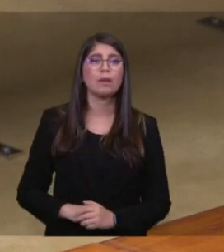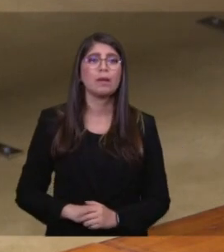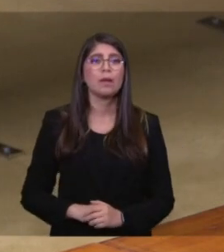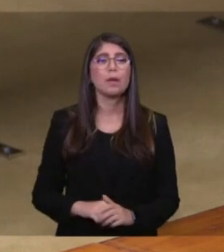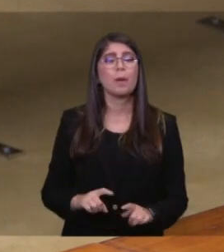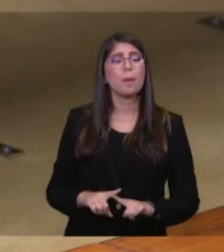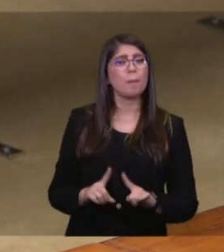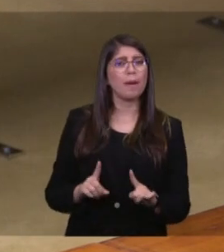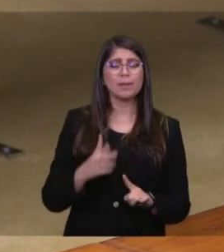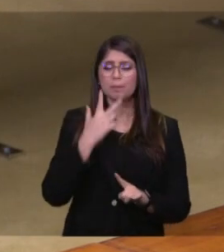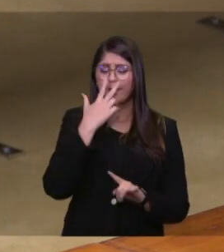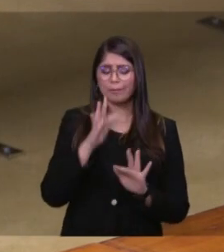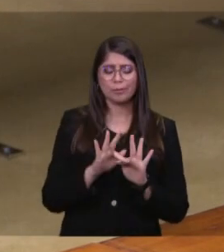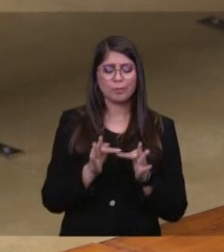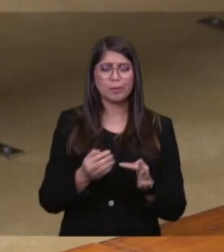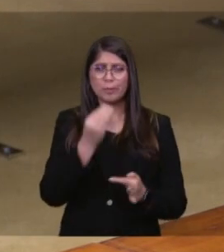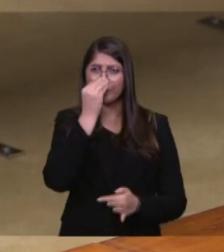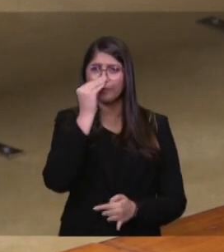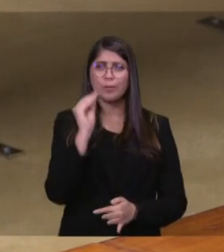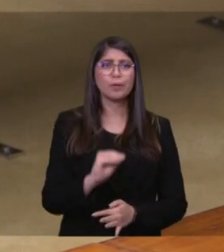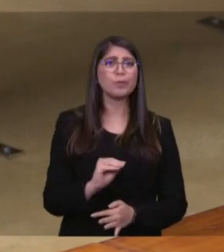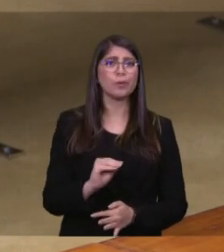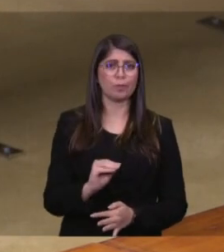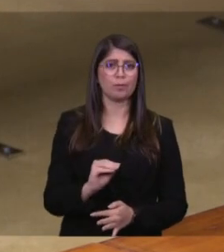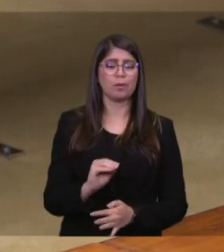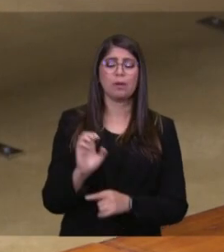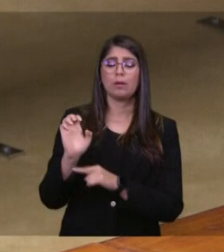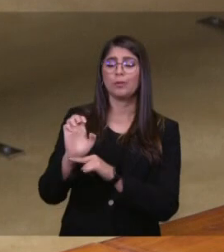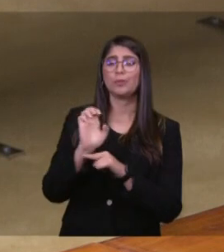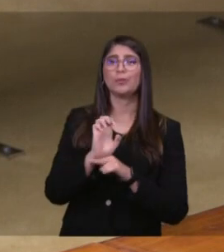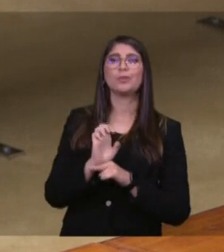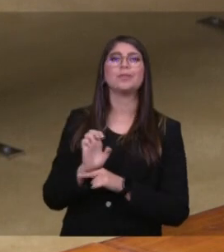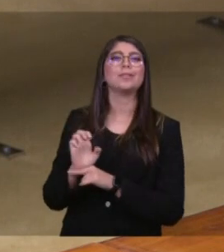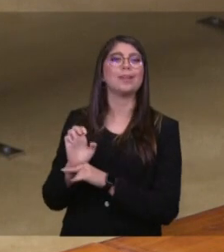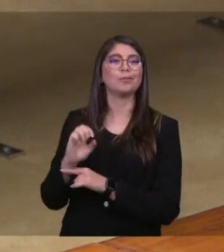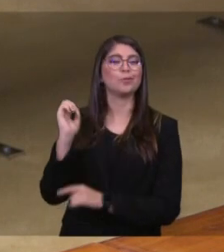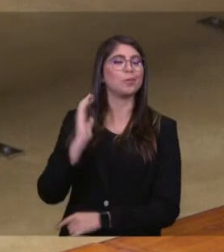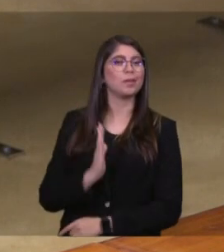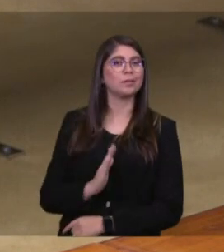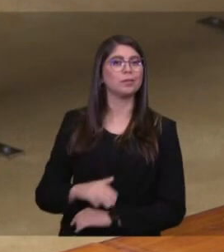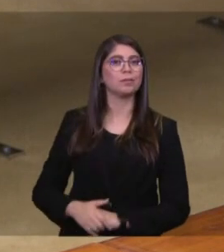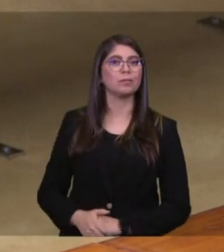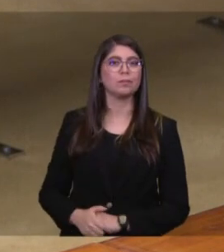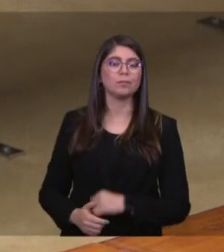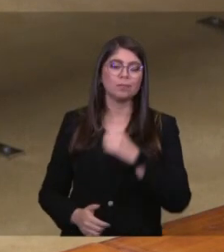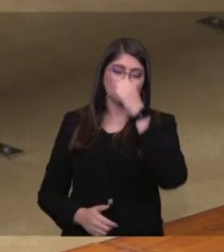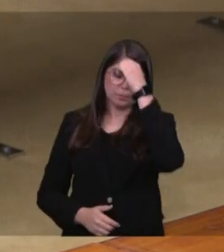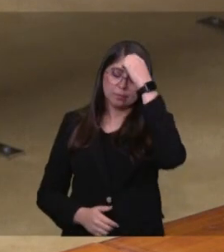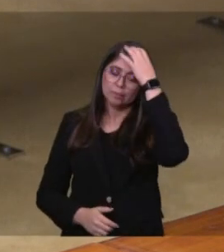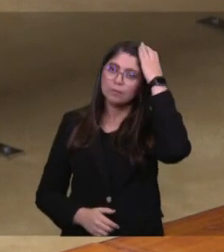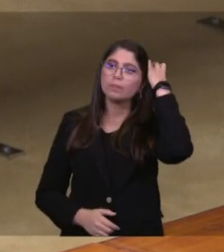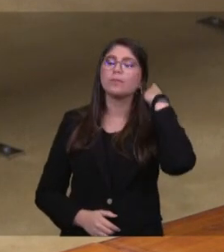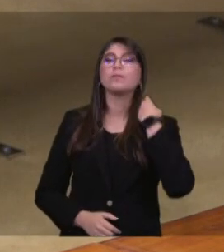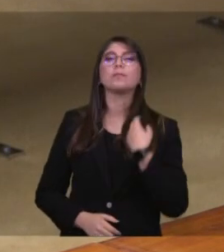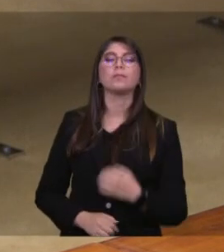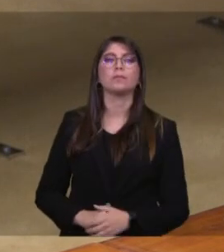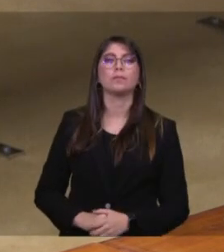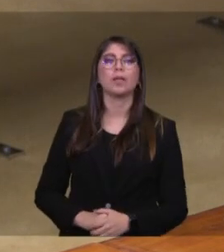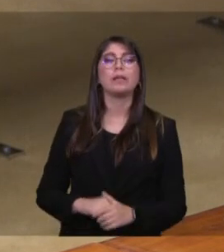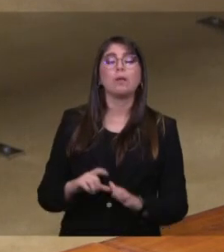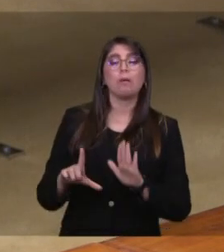foi simplesmente ignorado pelos Estados brasileiros. Devo aqui fazer uma ressalva de que